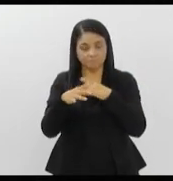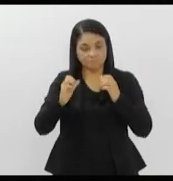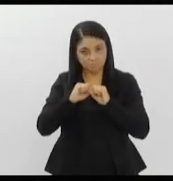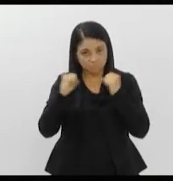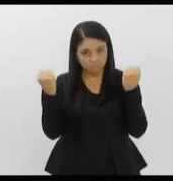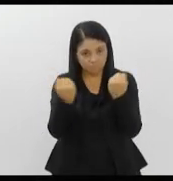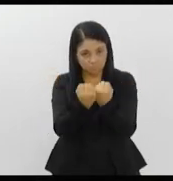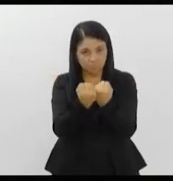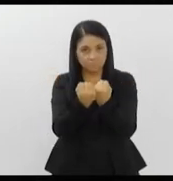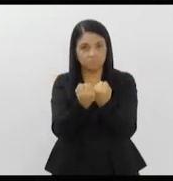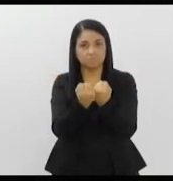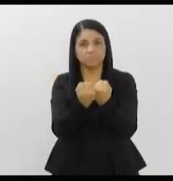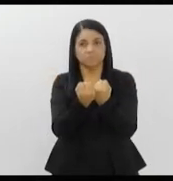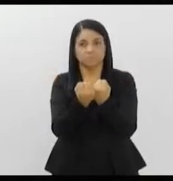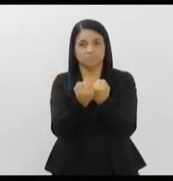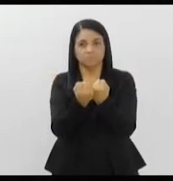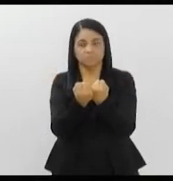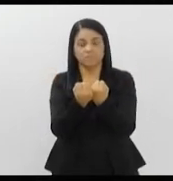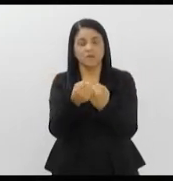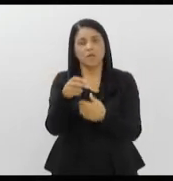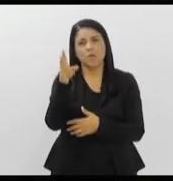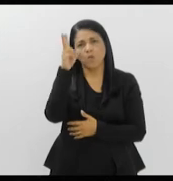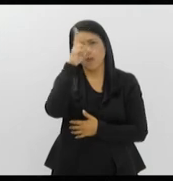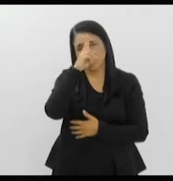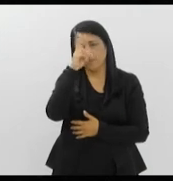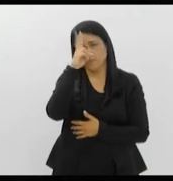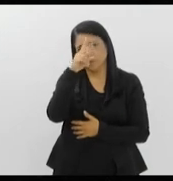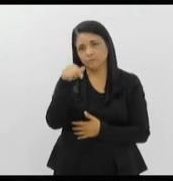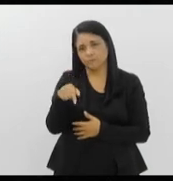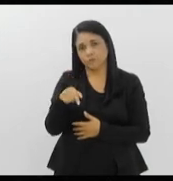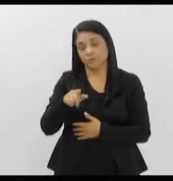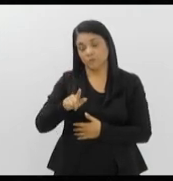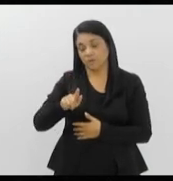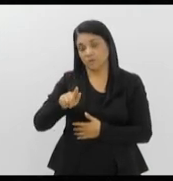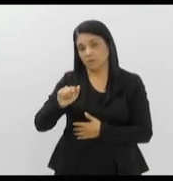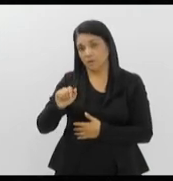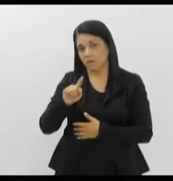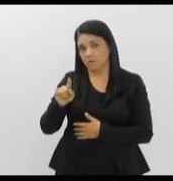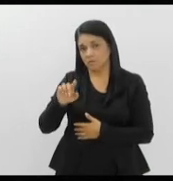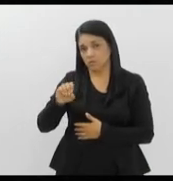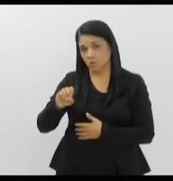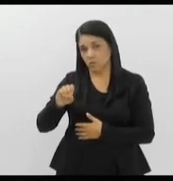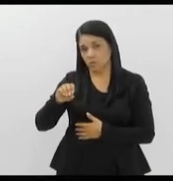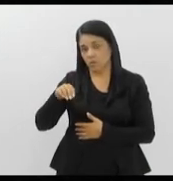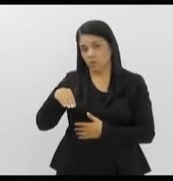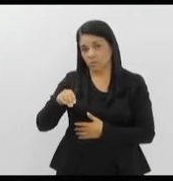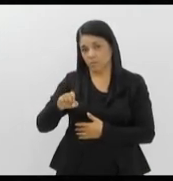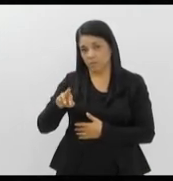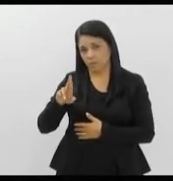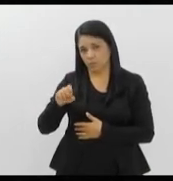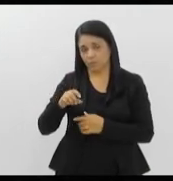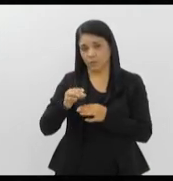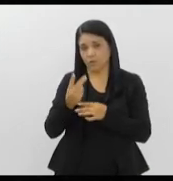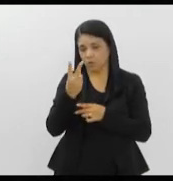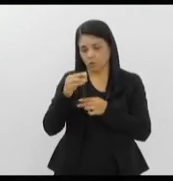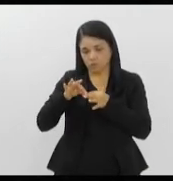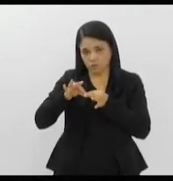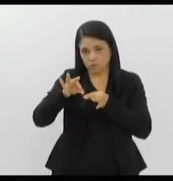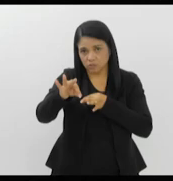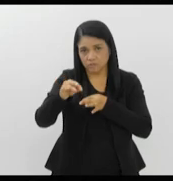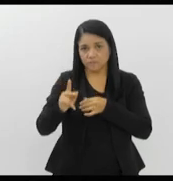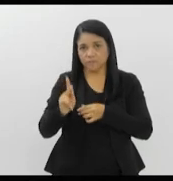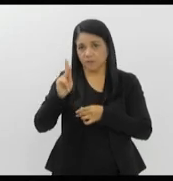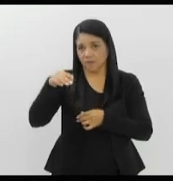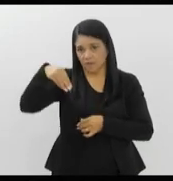que o gasômetro está a 2 quilômetros, mais ou